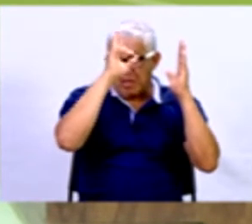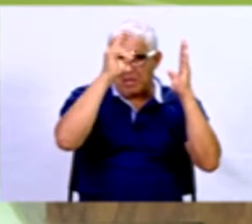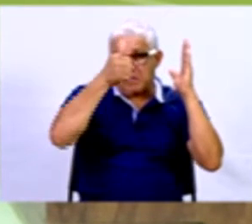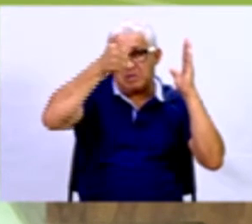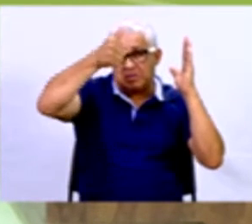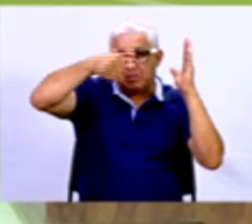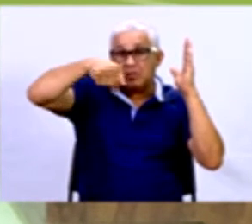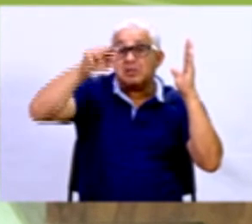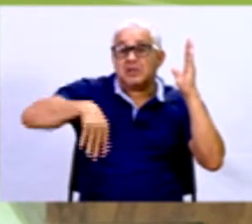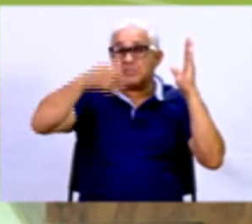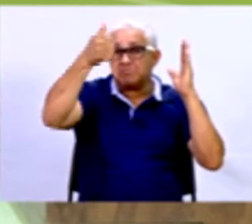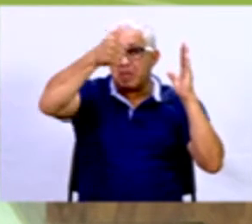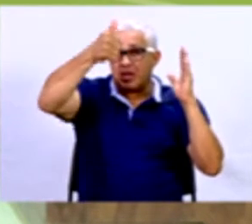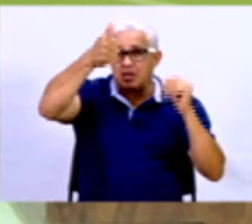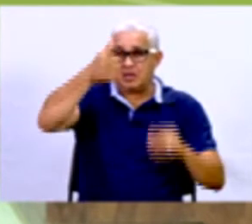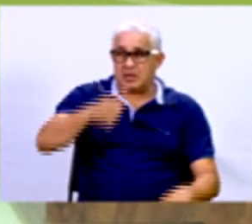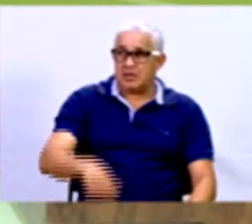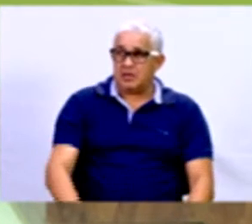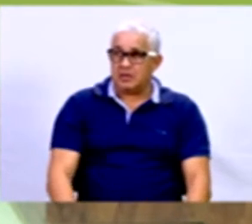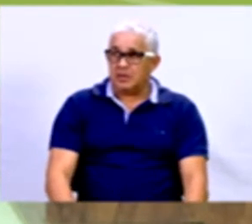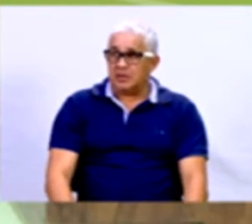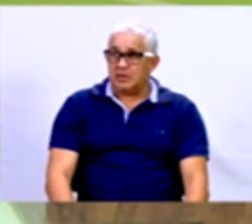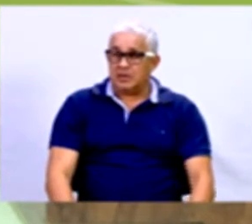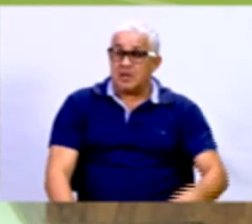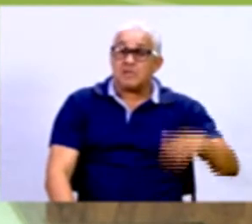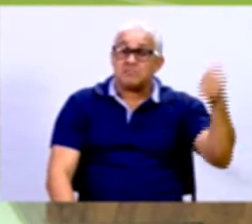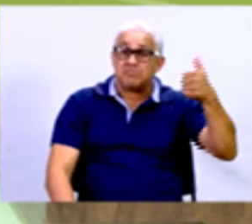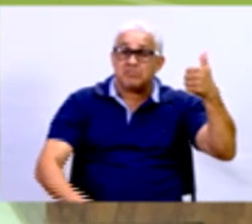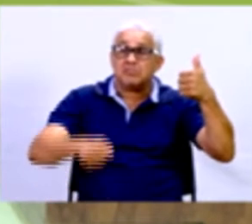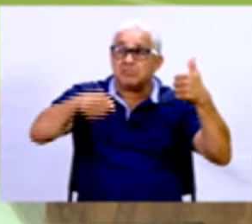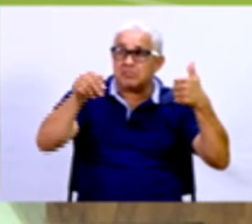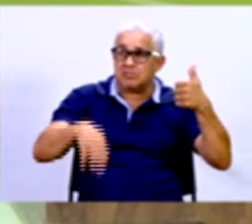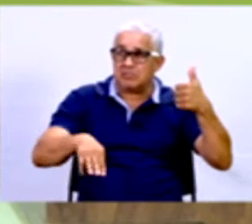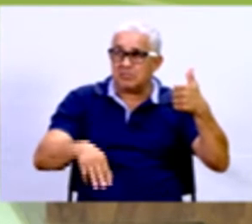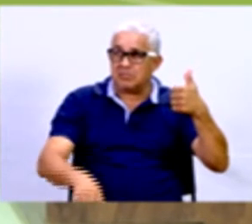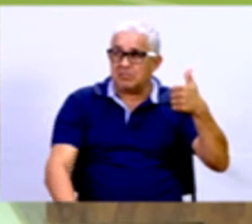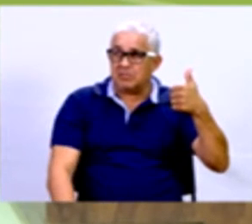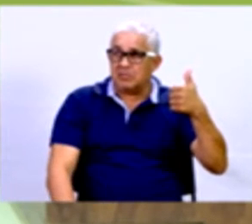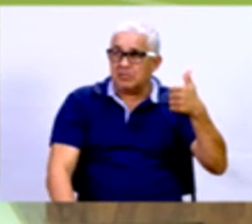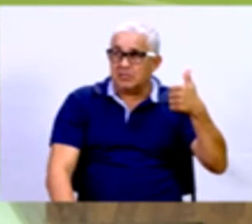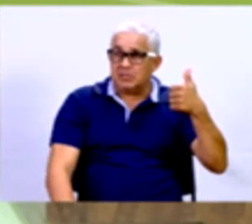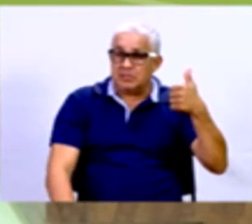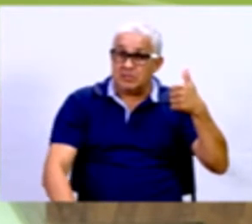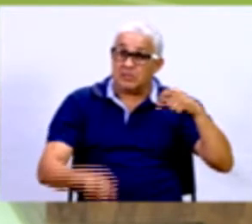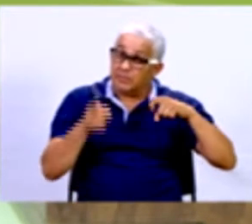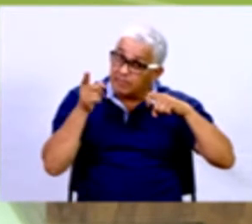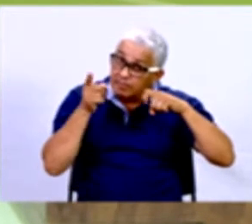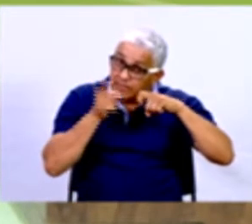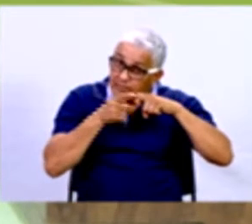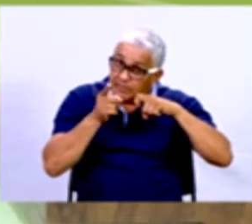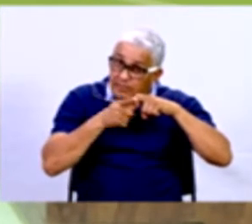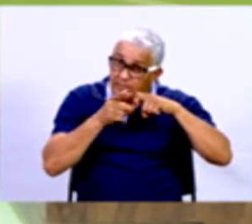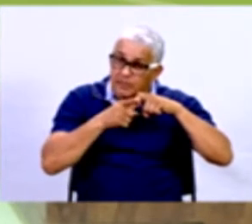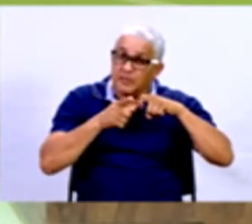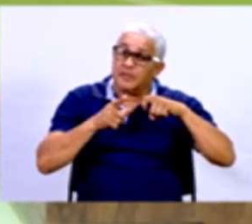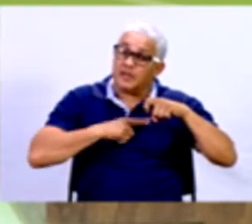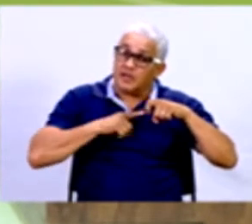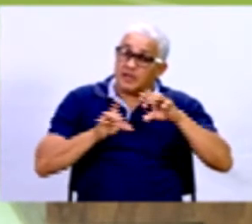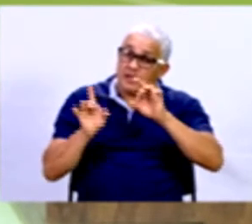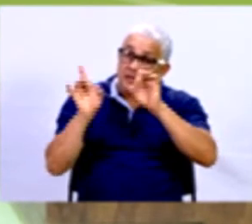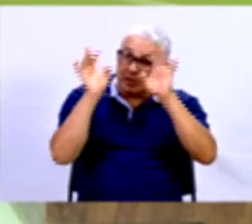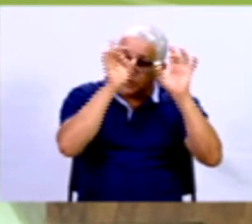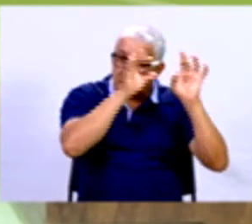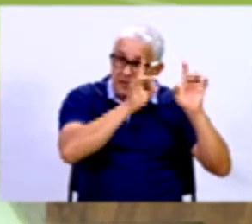vítima. Primeiramente, quem deve socorrer a vítima é o médico que tem especialização na